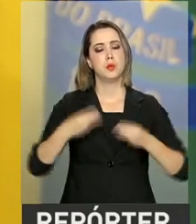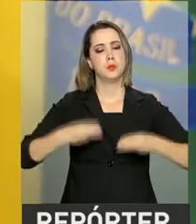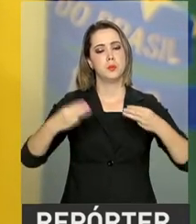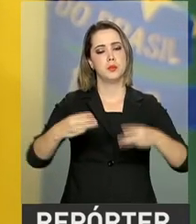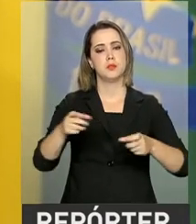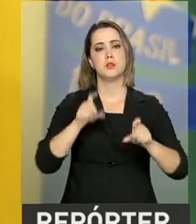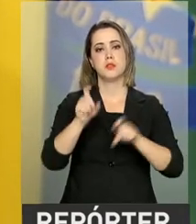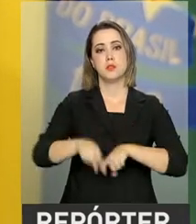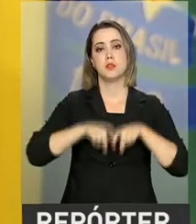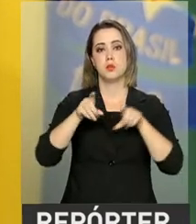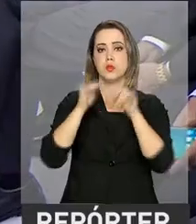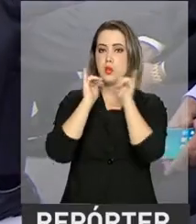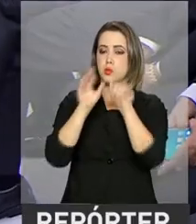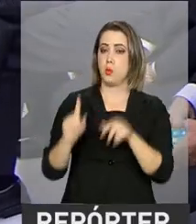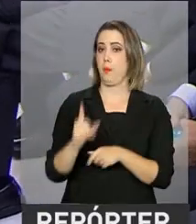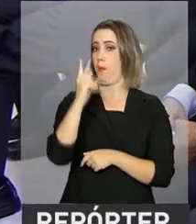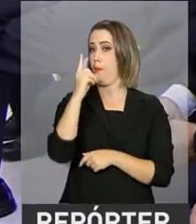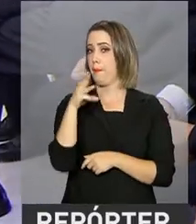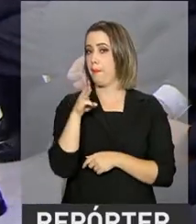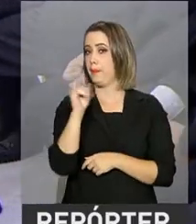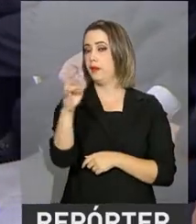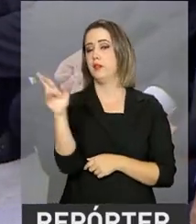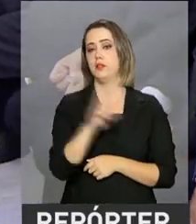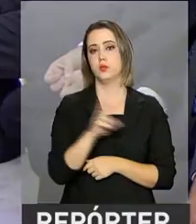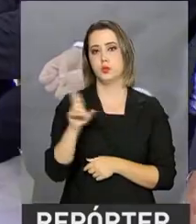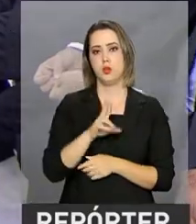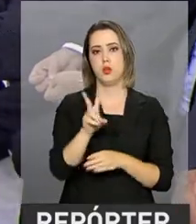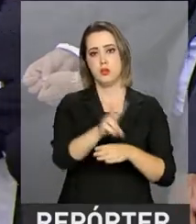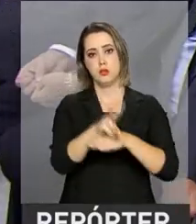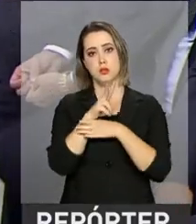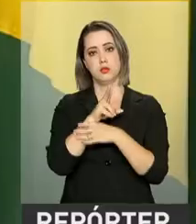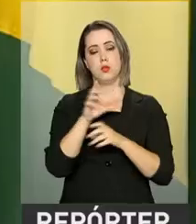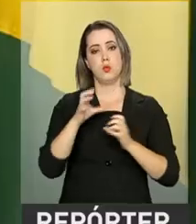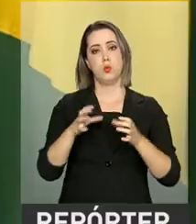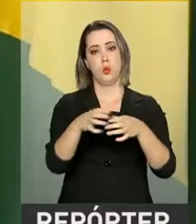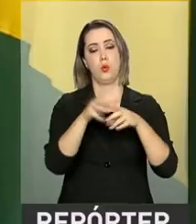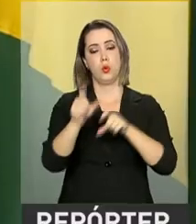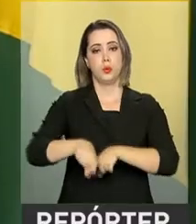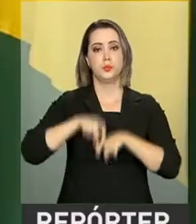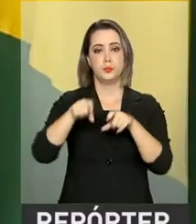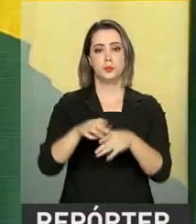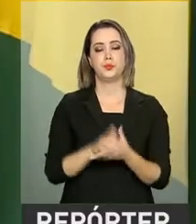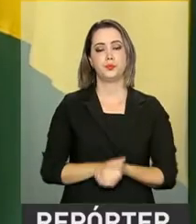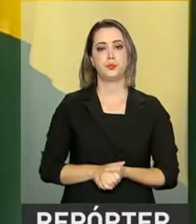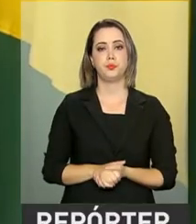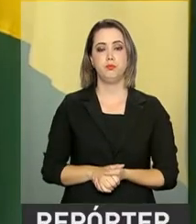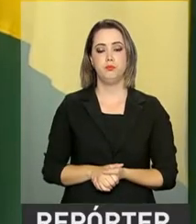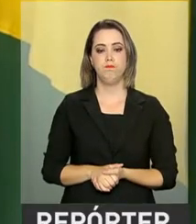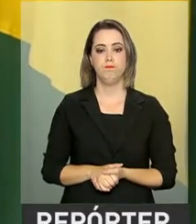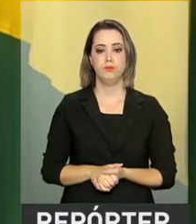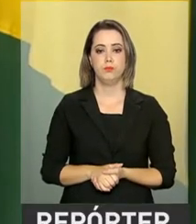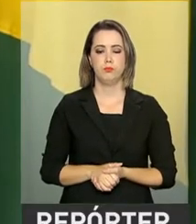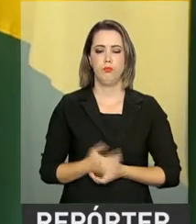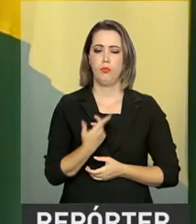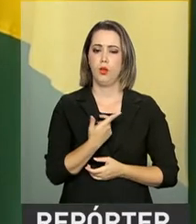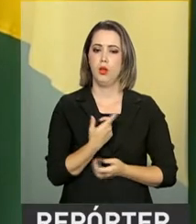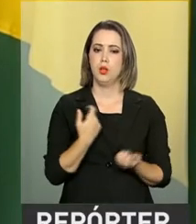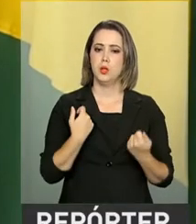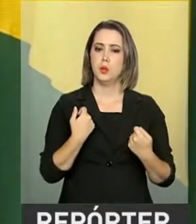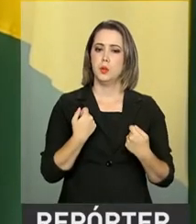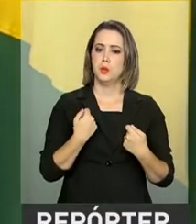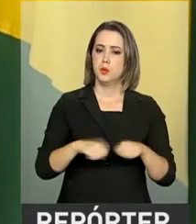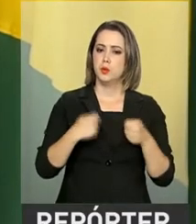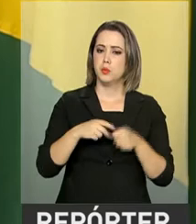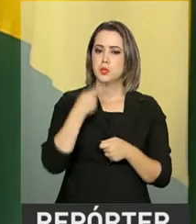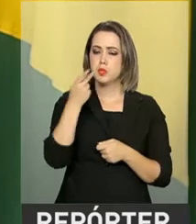de 1 bilhão de reais mas para linhas de crédito destinadas a pecuaristas agroindústria brasileira não preciso dizer o óbvio é um sinônimo